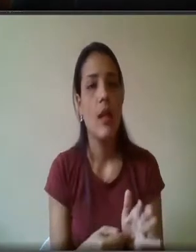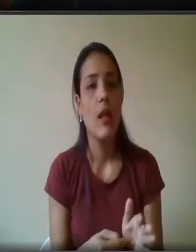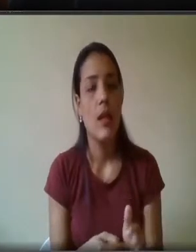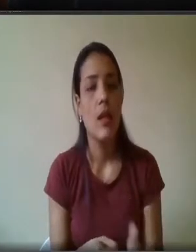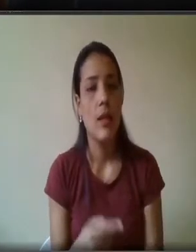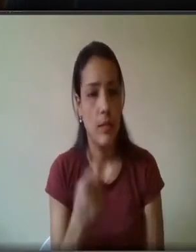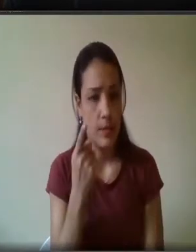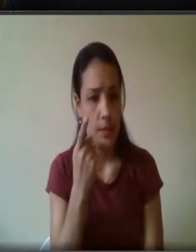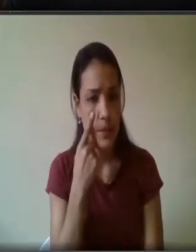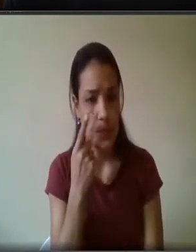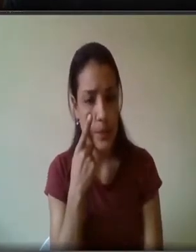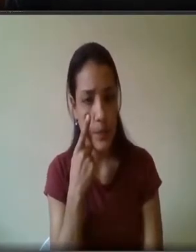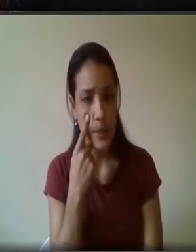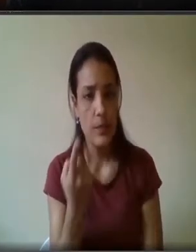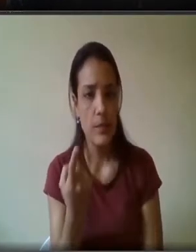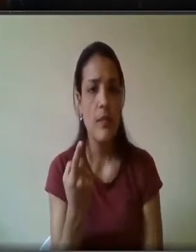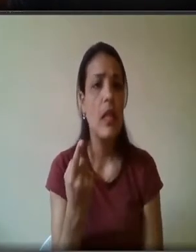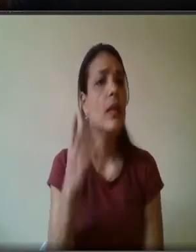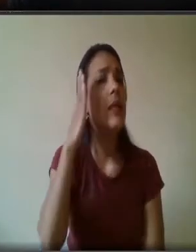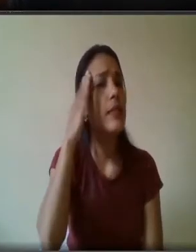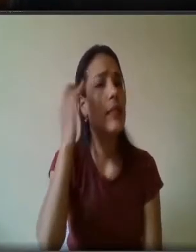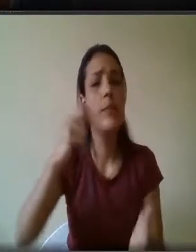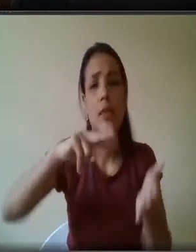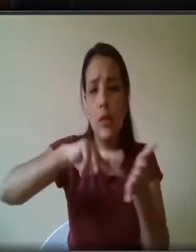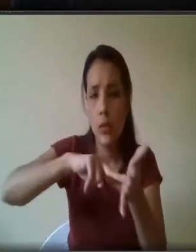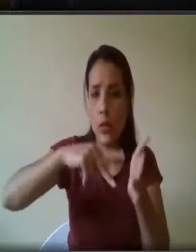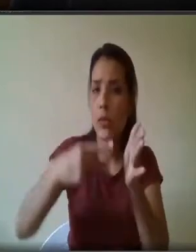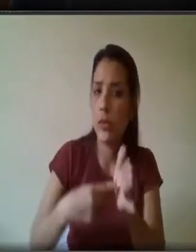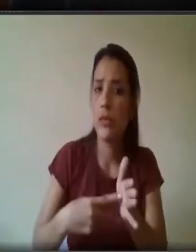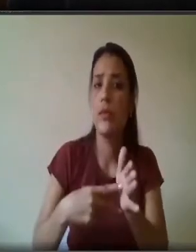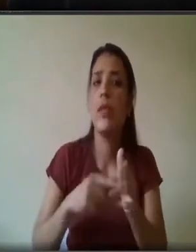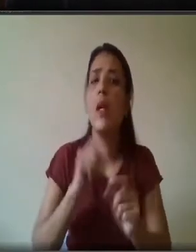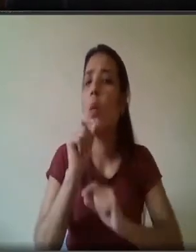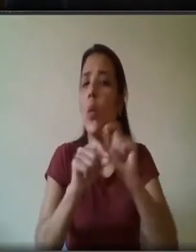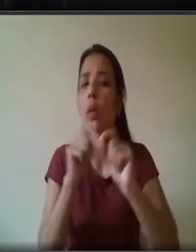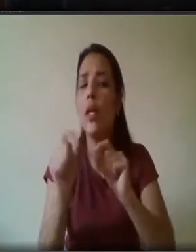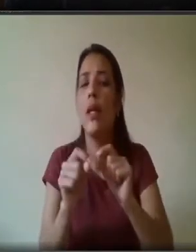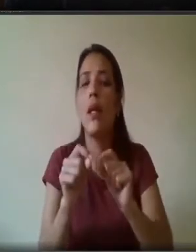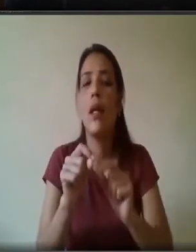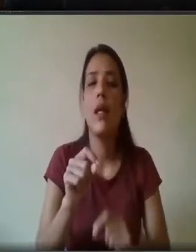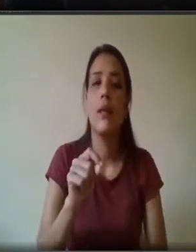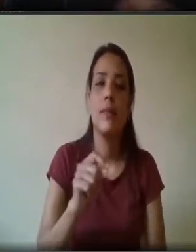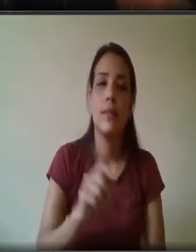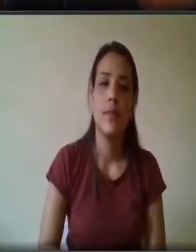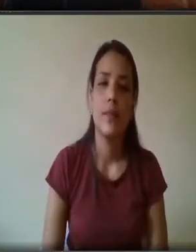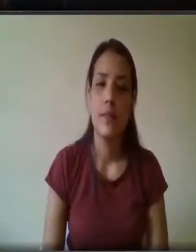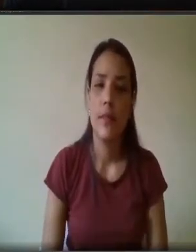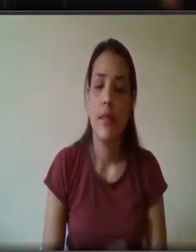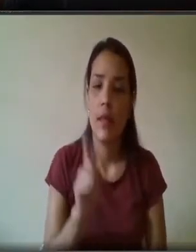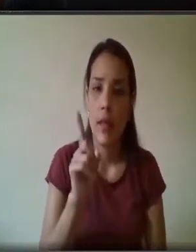conosco a definição do que é essa epirogênese, né? Movimento ascendente, vai